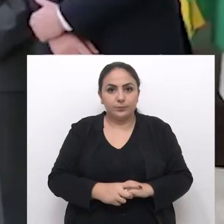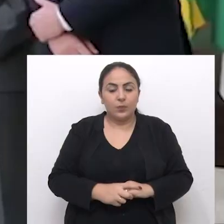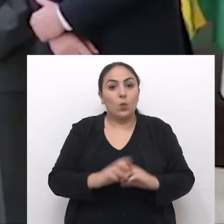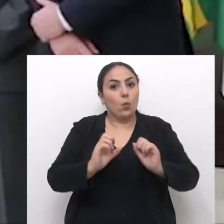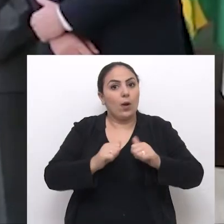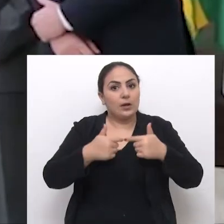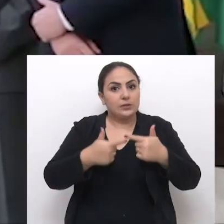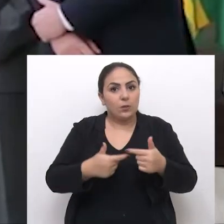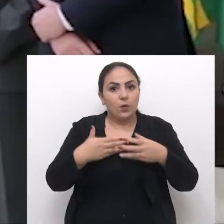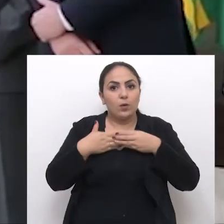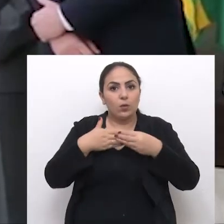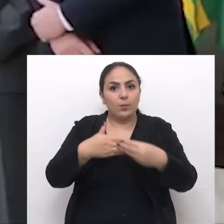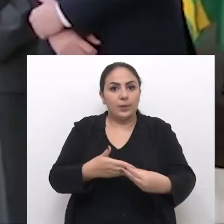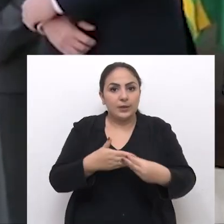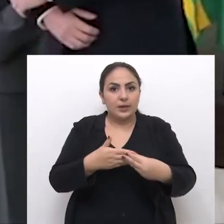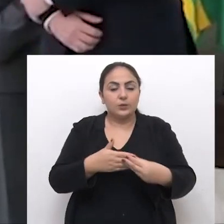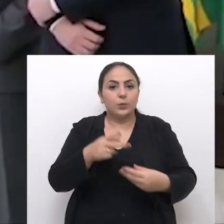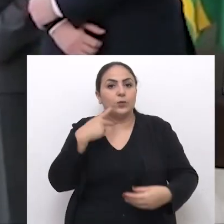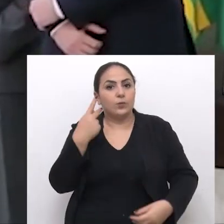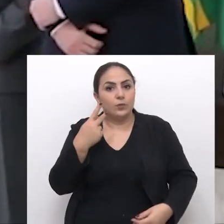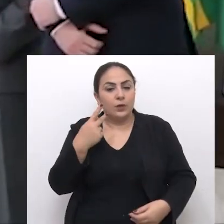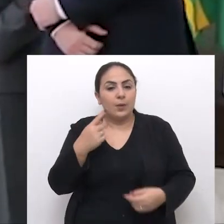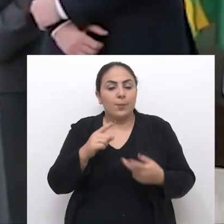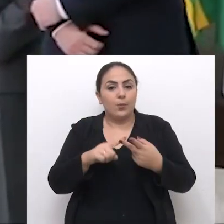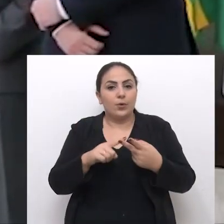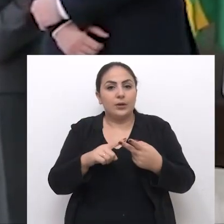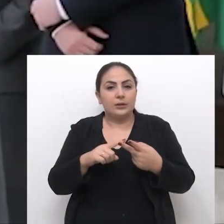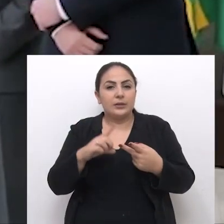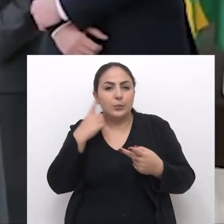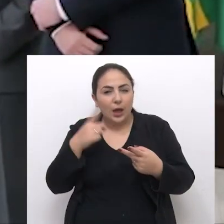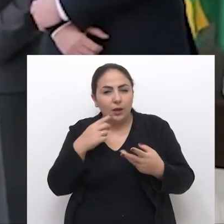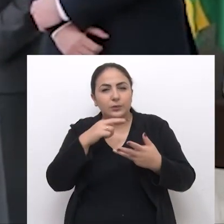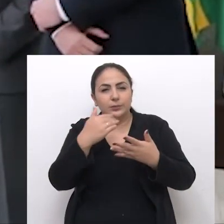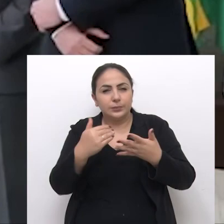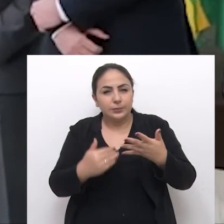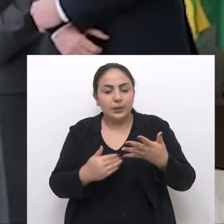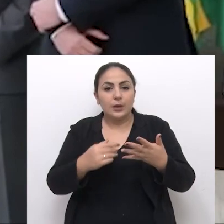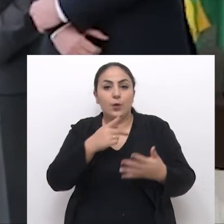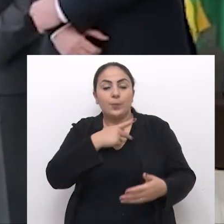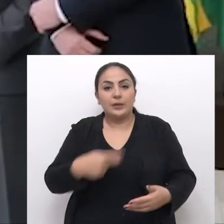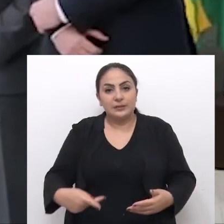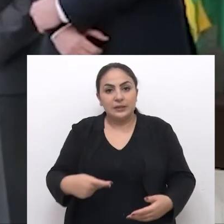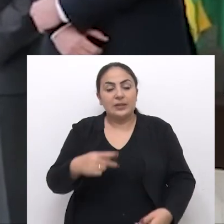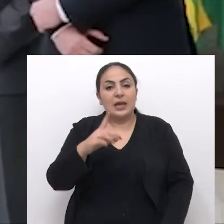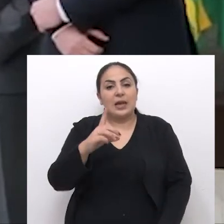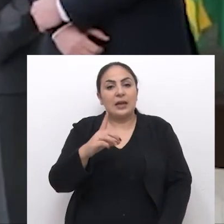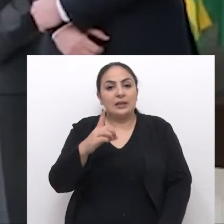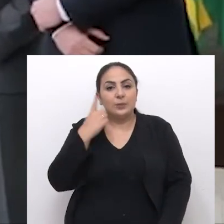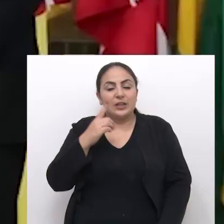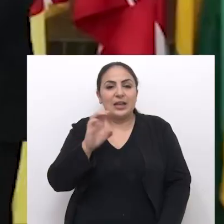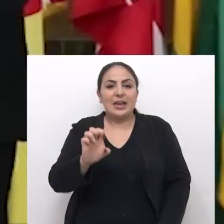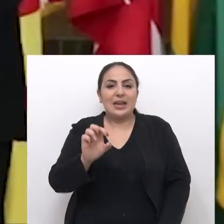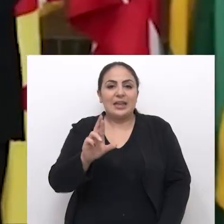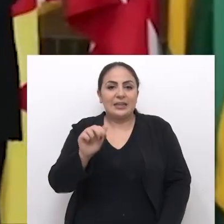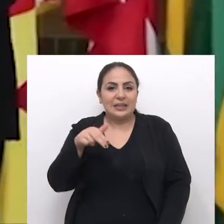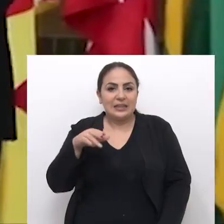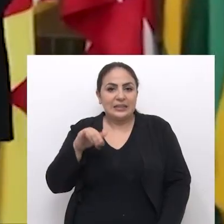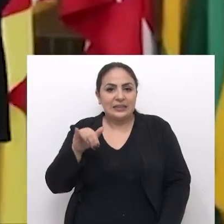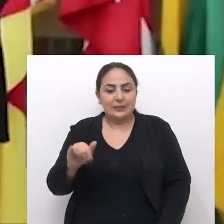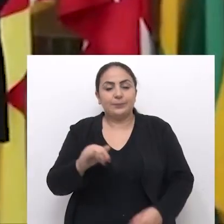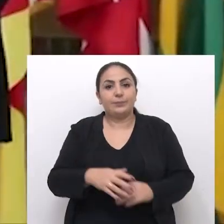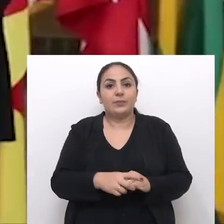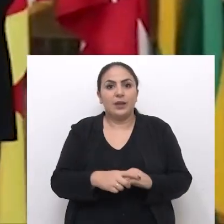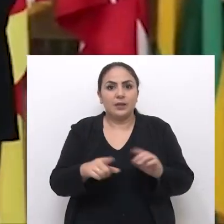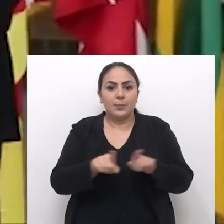Estado. O ato foi acompanhado por parlamentares e pelo presidente da Casa, deputado Hernani Polo. O conjunto